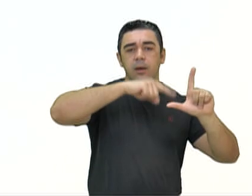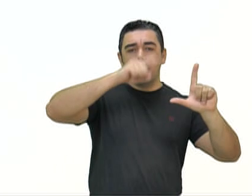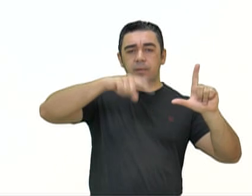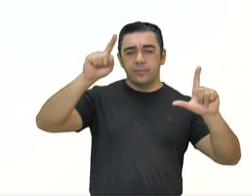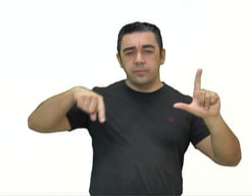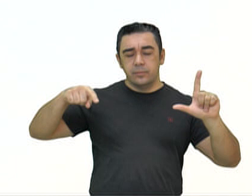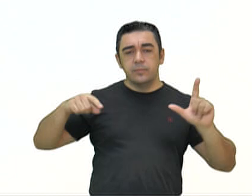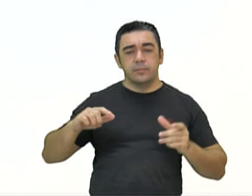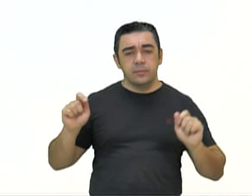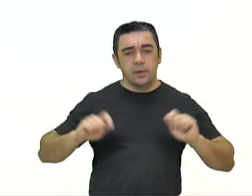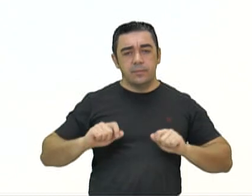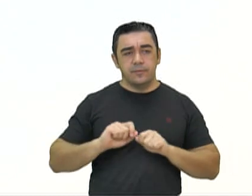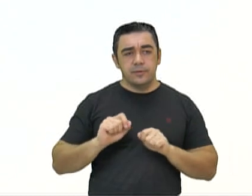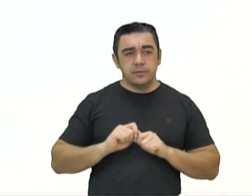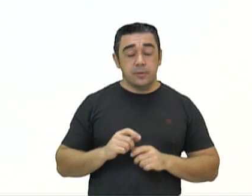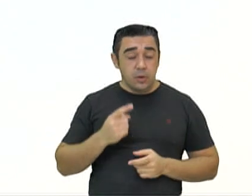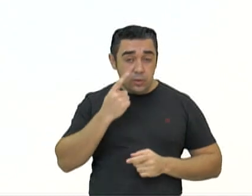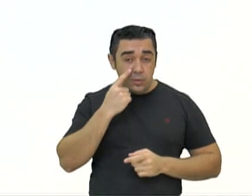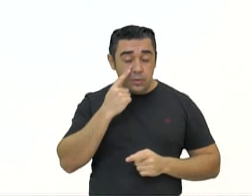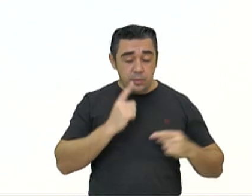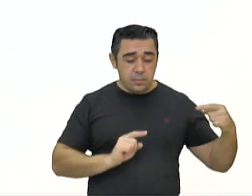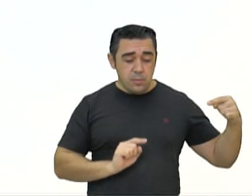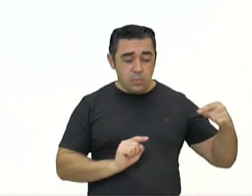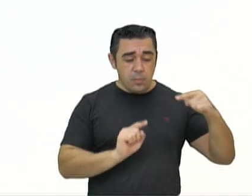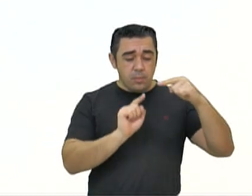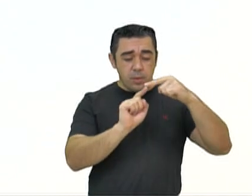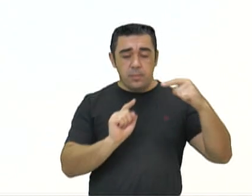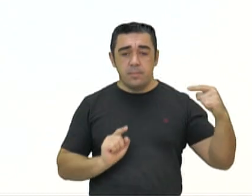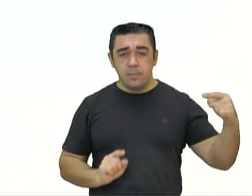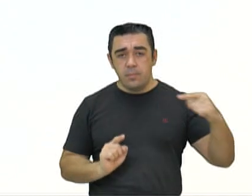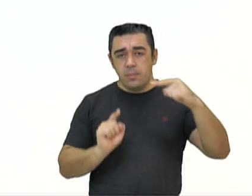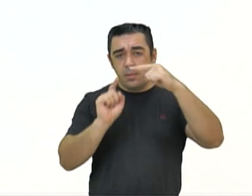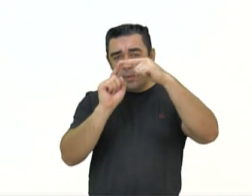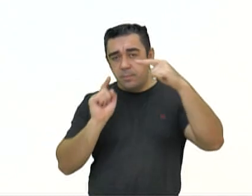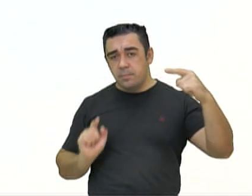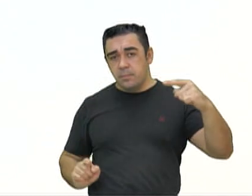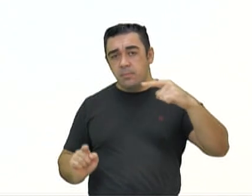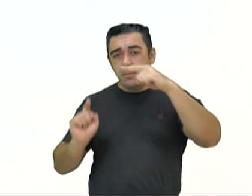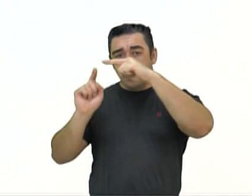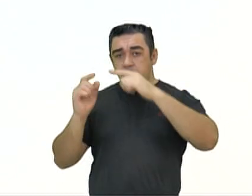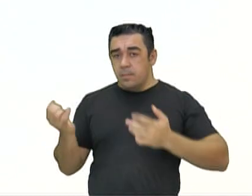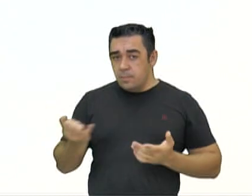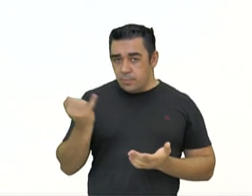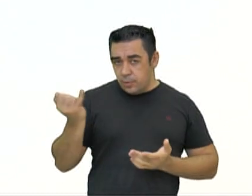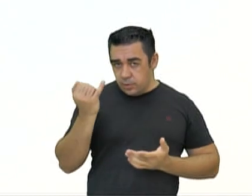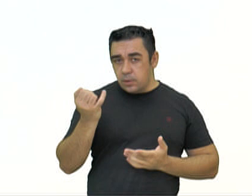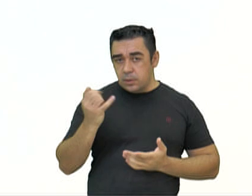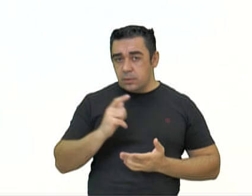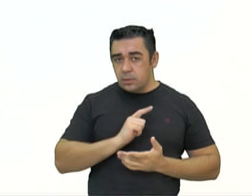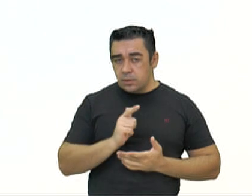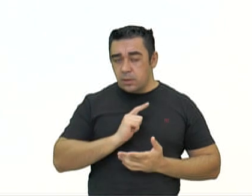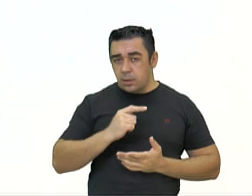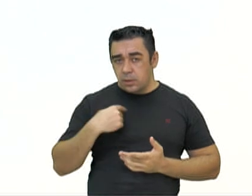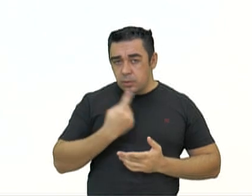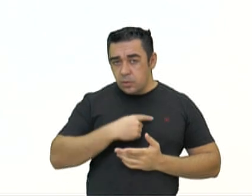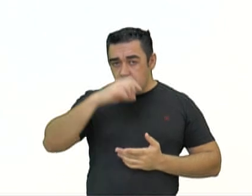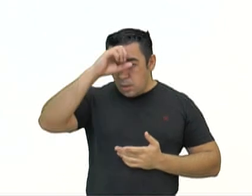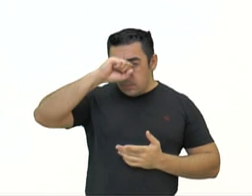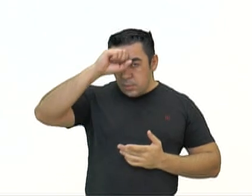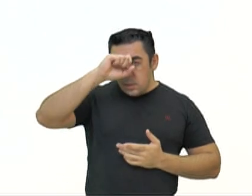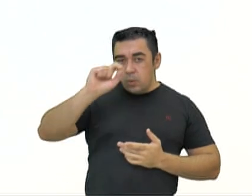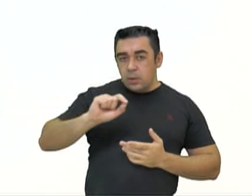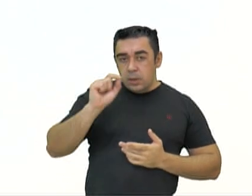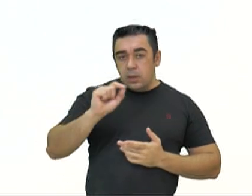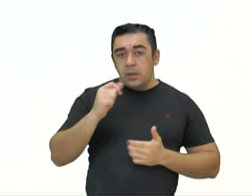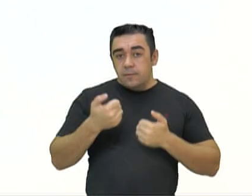eu posso construir um gráfico. E uma maneira muito importante que a gente tem aqui, isso é uma coisa que a gente tem que aprender em física,